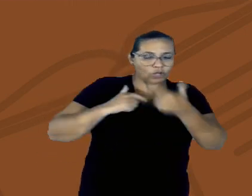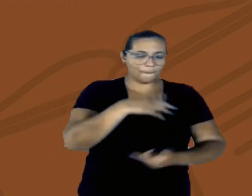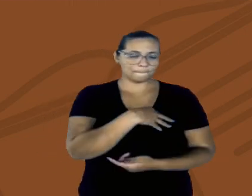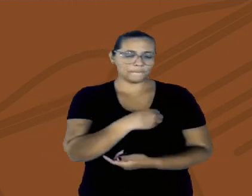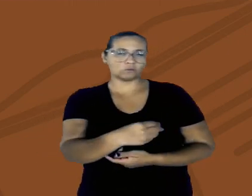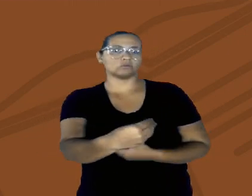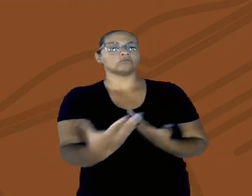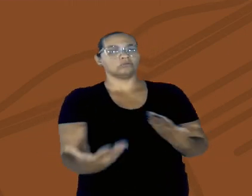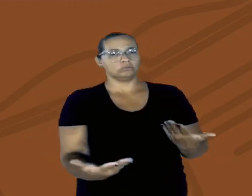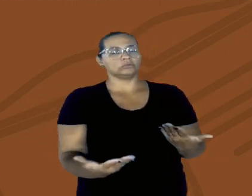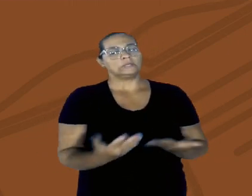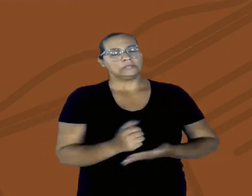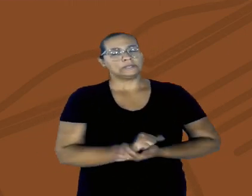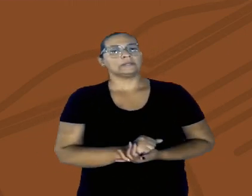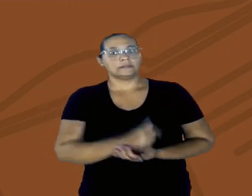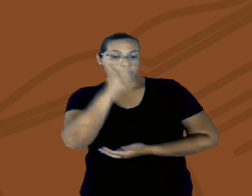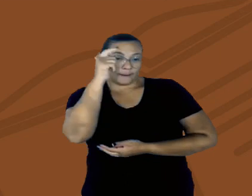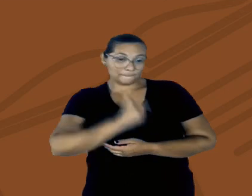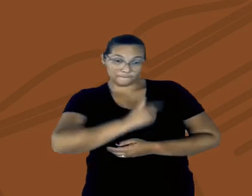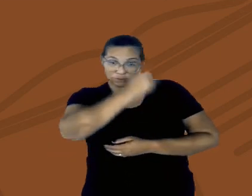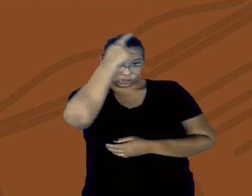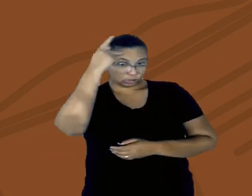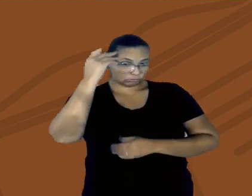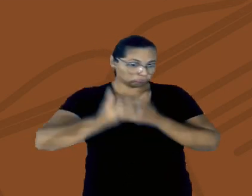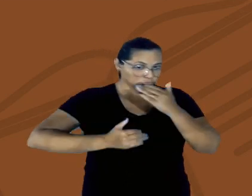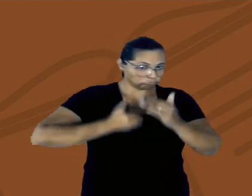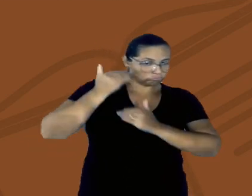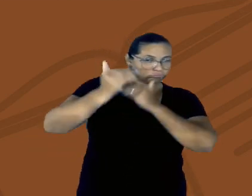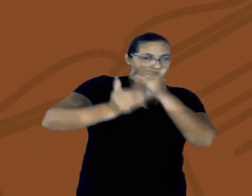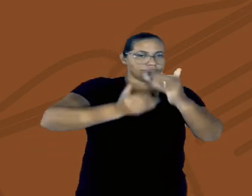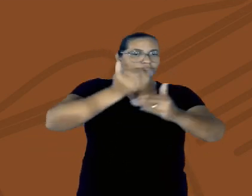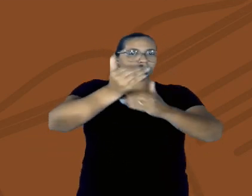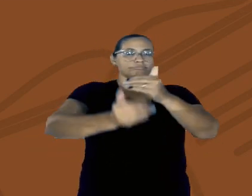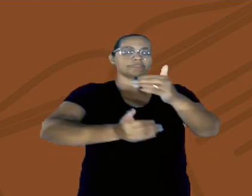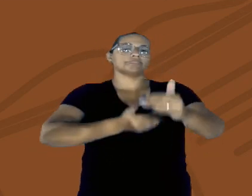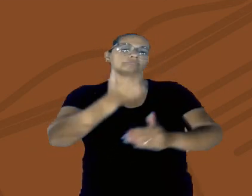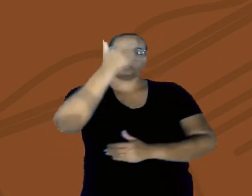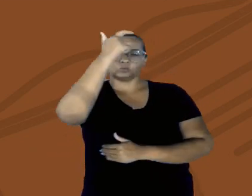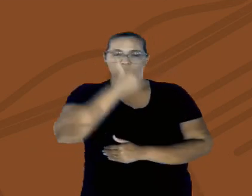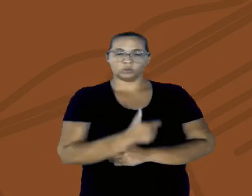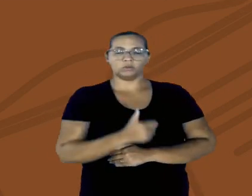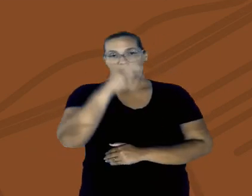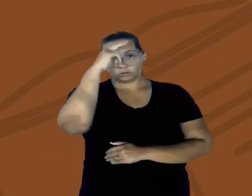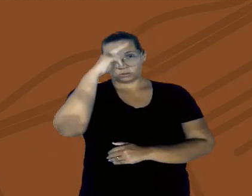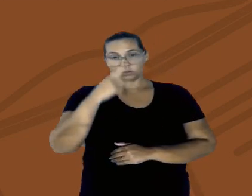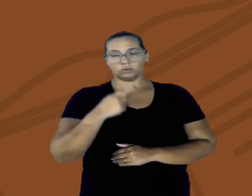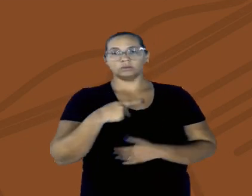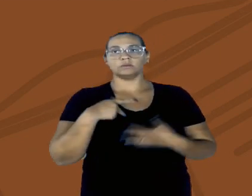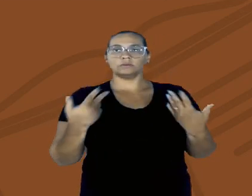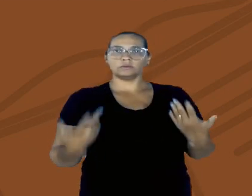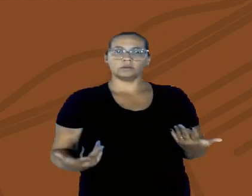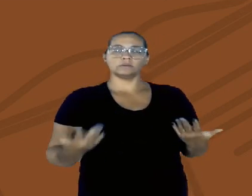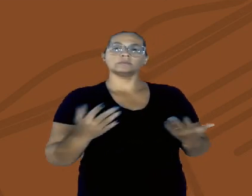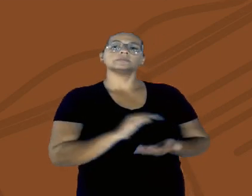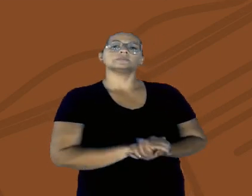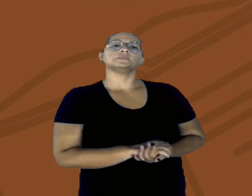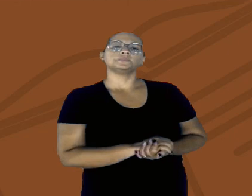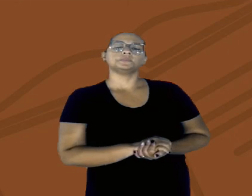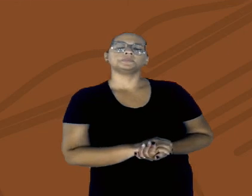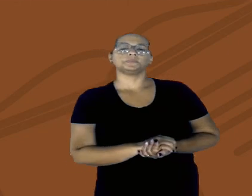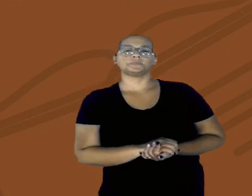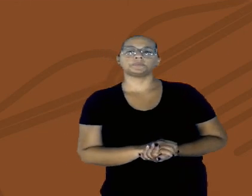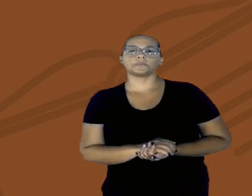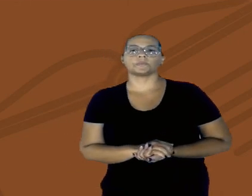à perpetuação da espécie, à multiplicação da espécie, à duplicação da espécie dos